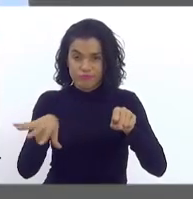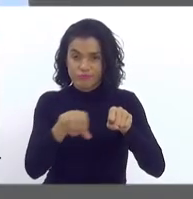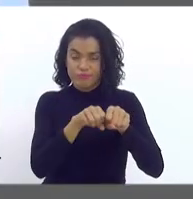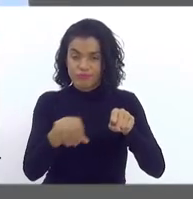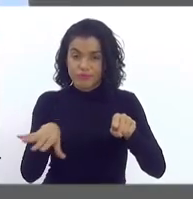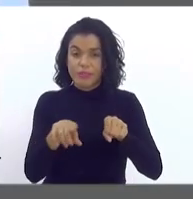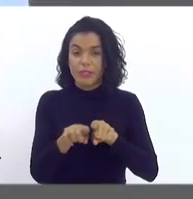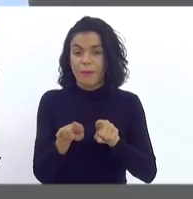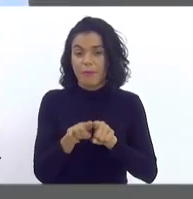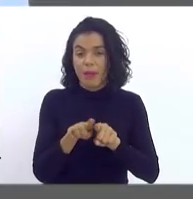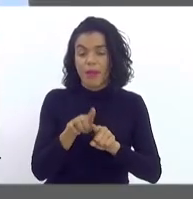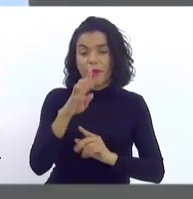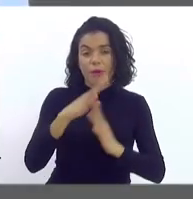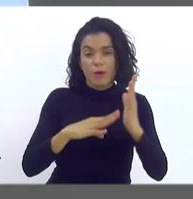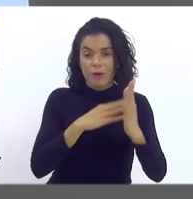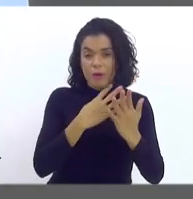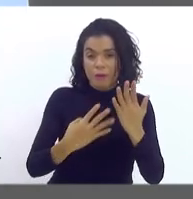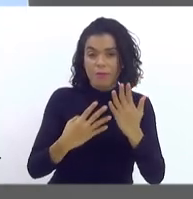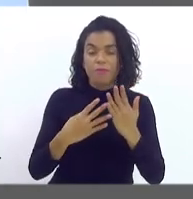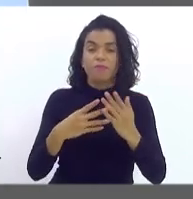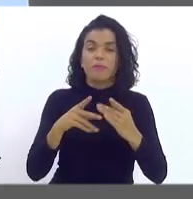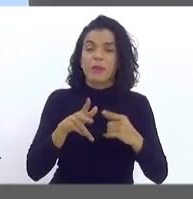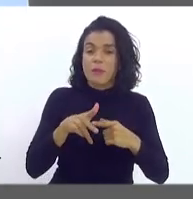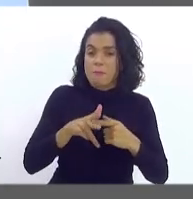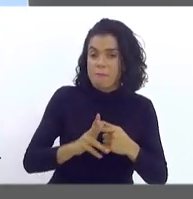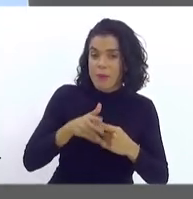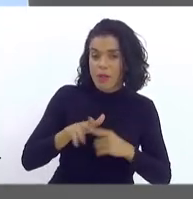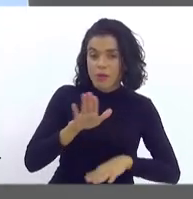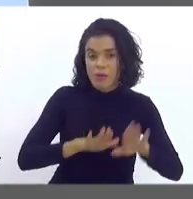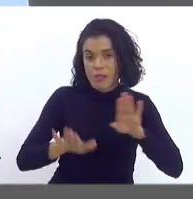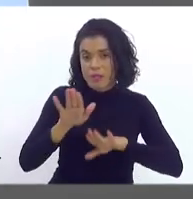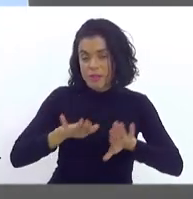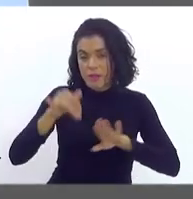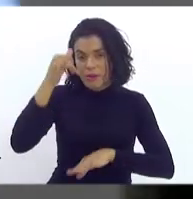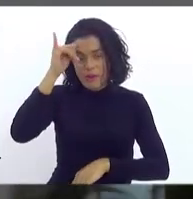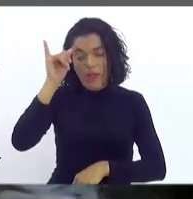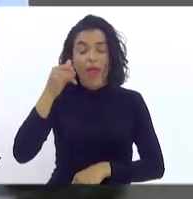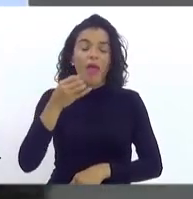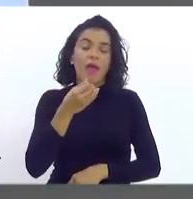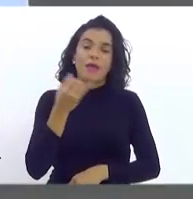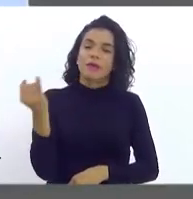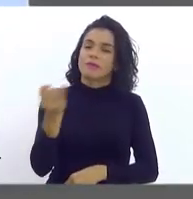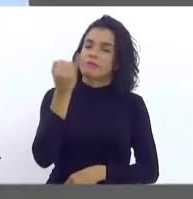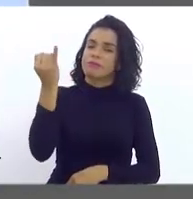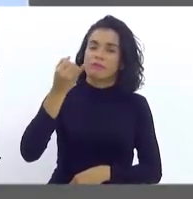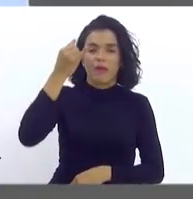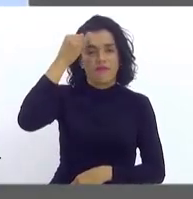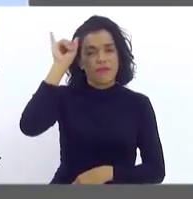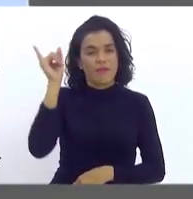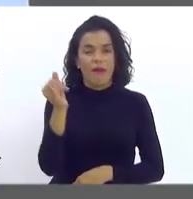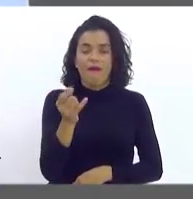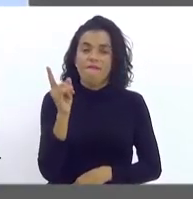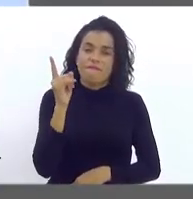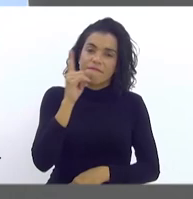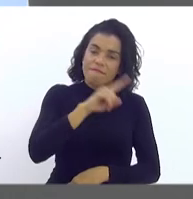um plano de manutenção preventiva, né? Isso é muito importante para evitar falhas e incidentes em